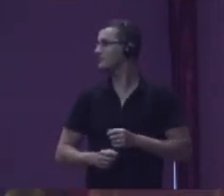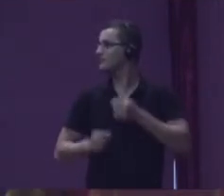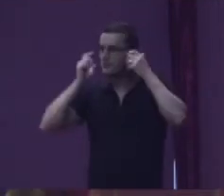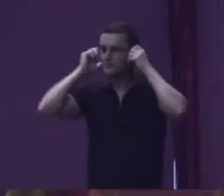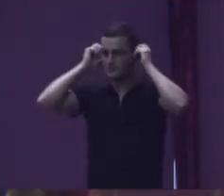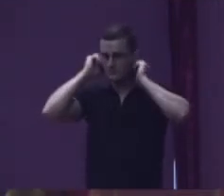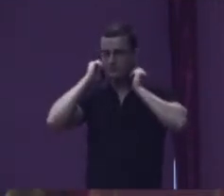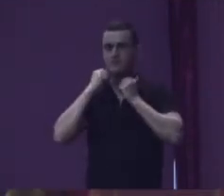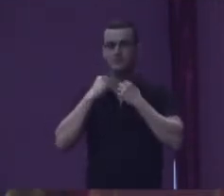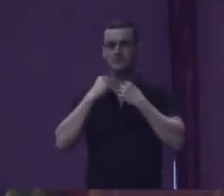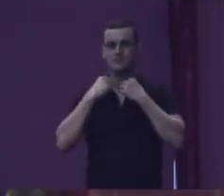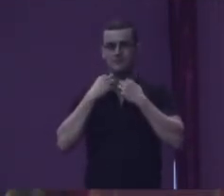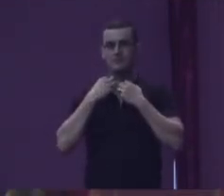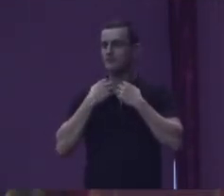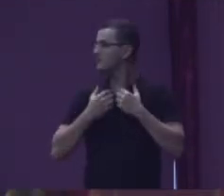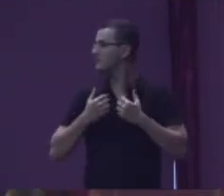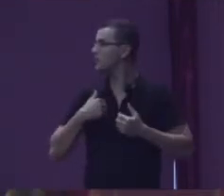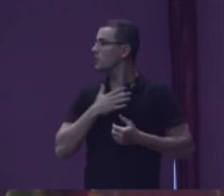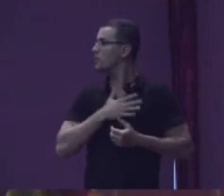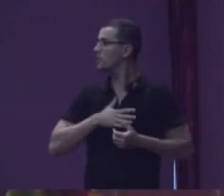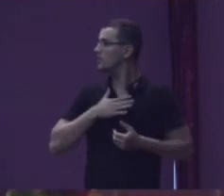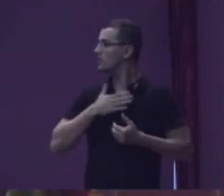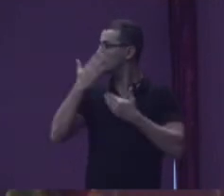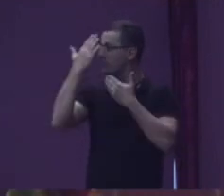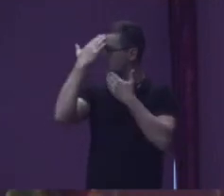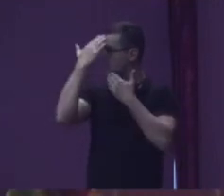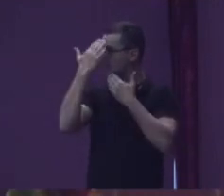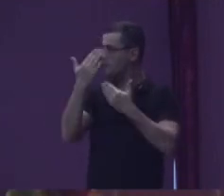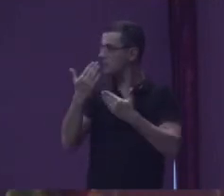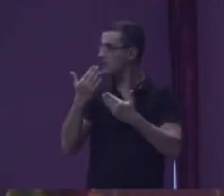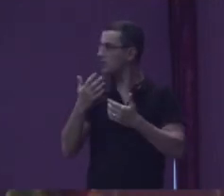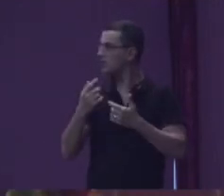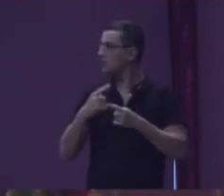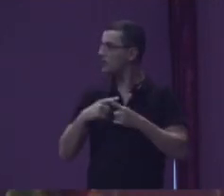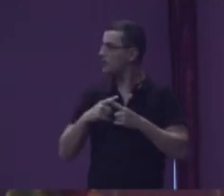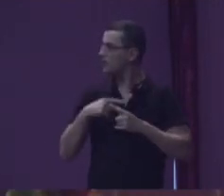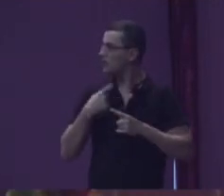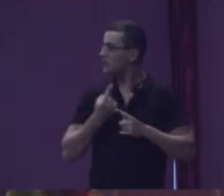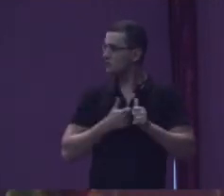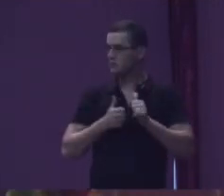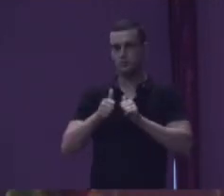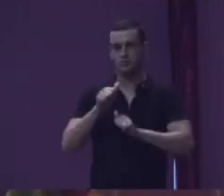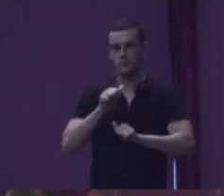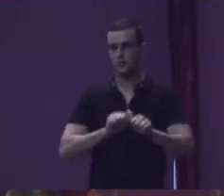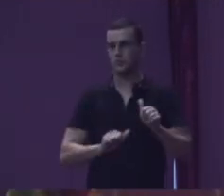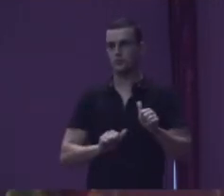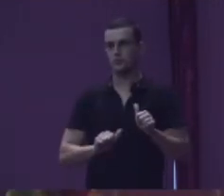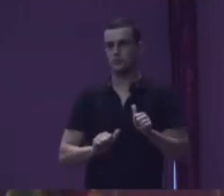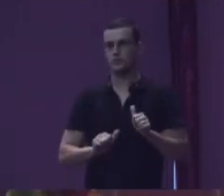da professora e como nós mudamos um pouco a